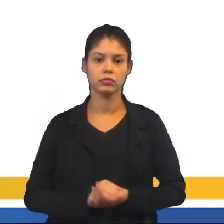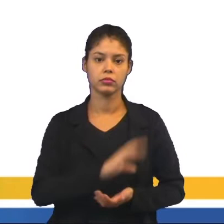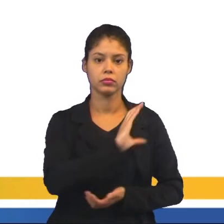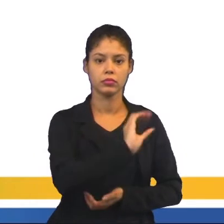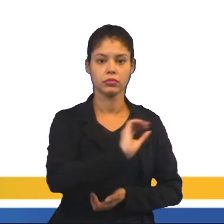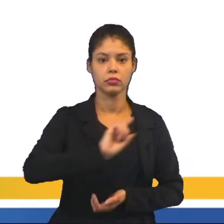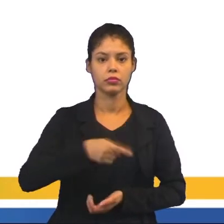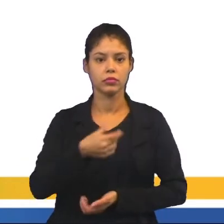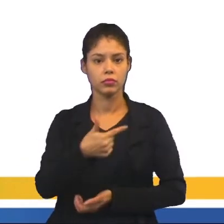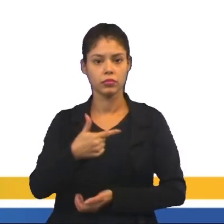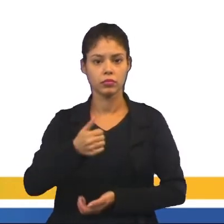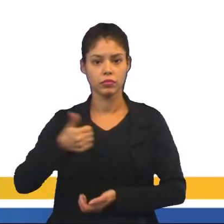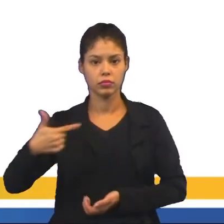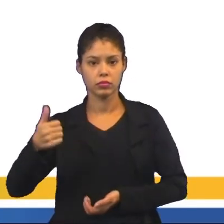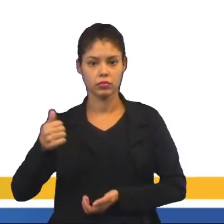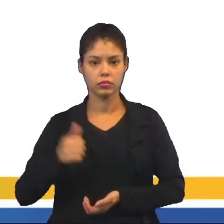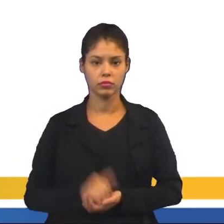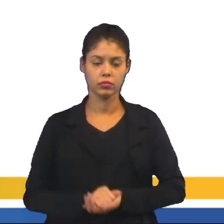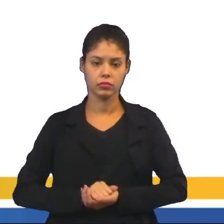0,368,